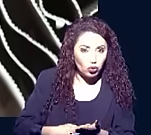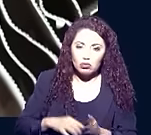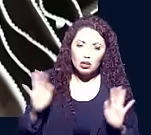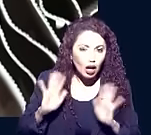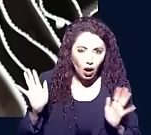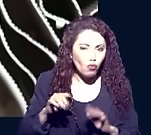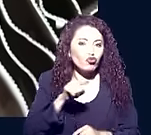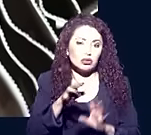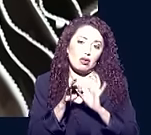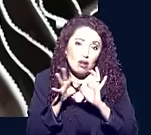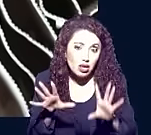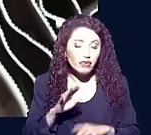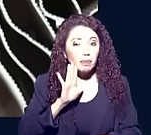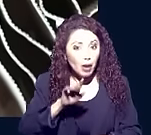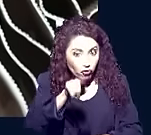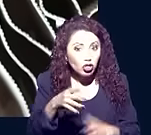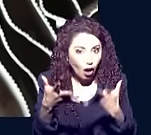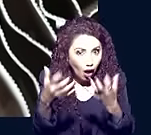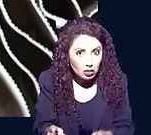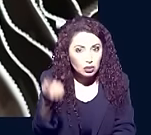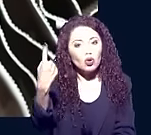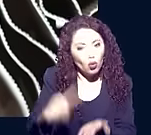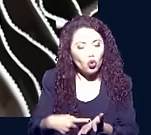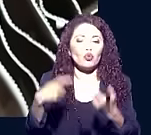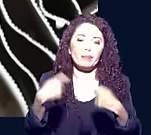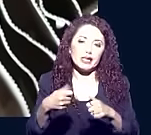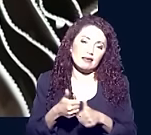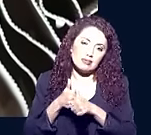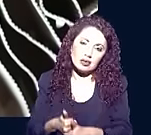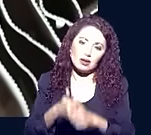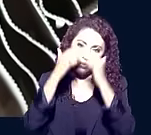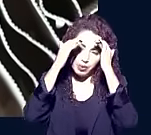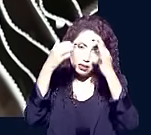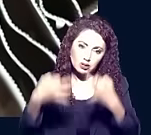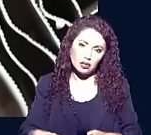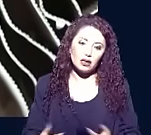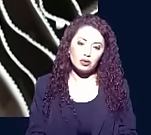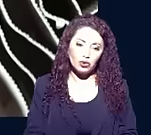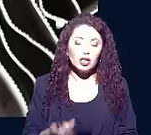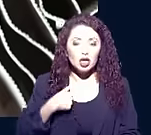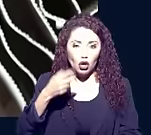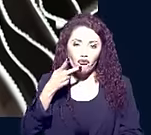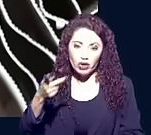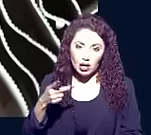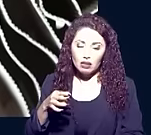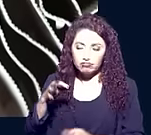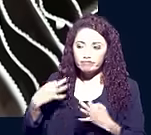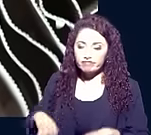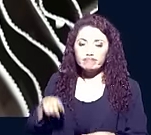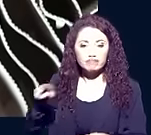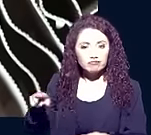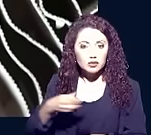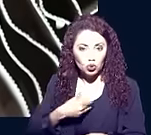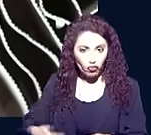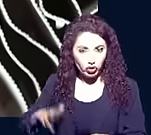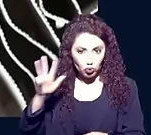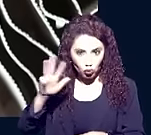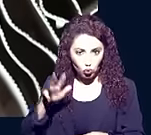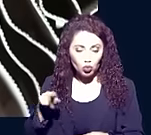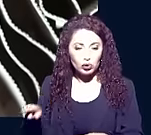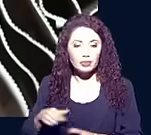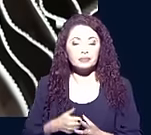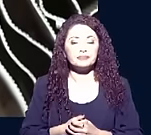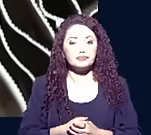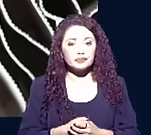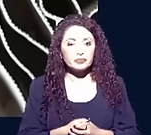né então foi ISO que eu eu coloquei muito claramente para o presidente Lula que o governo do presidente Lula nessa